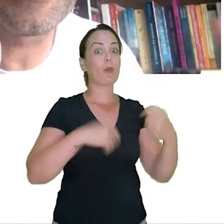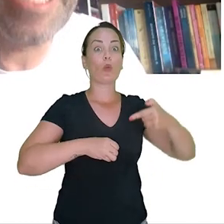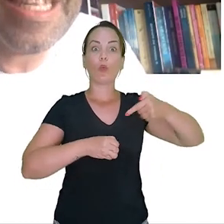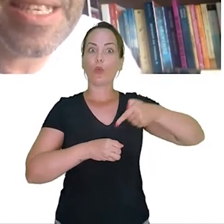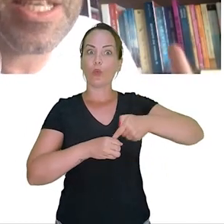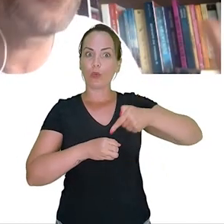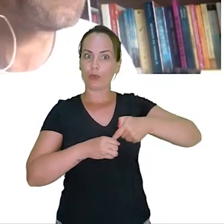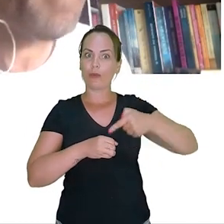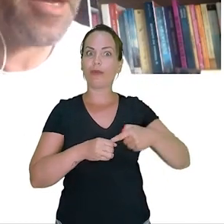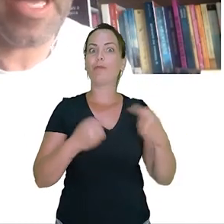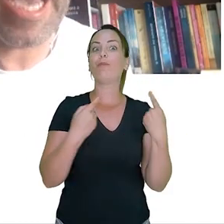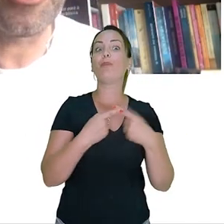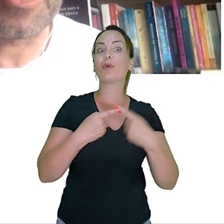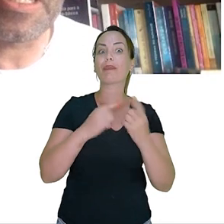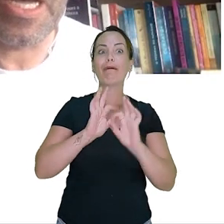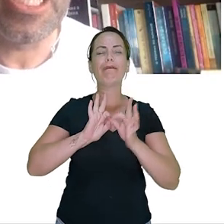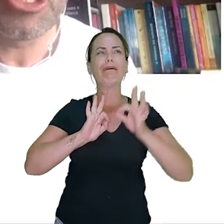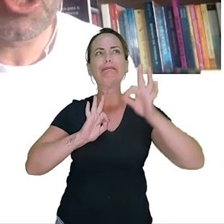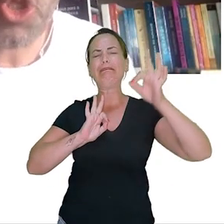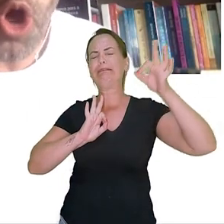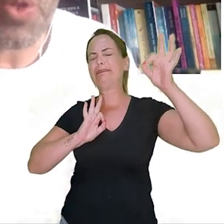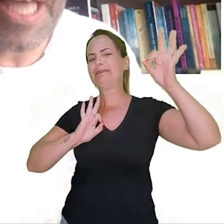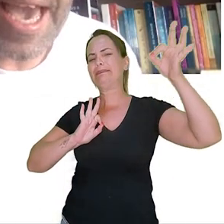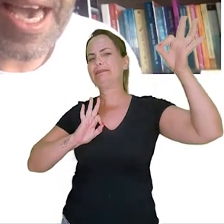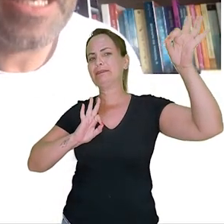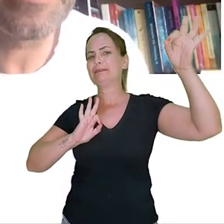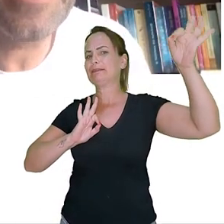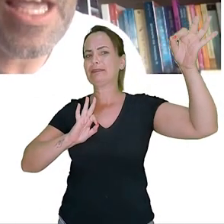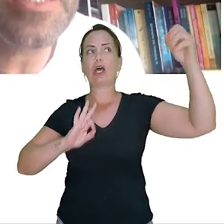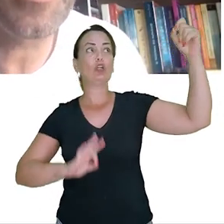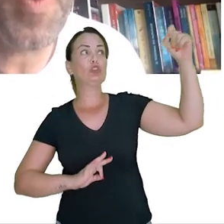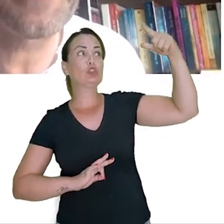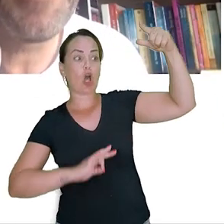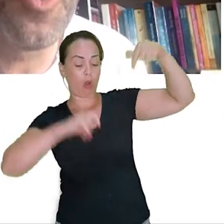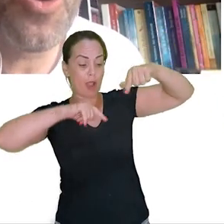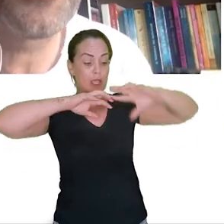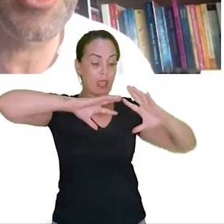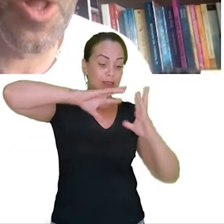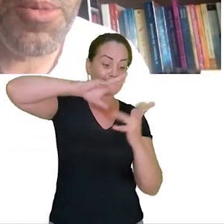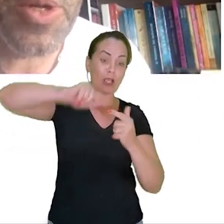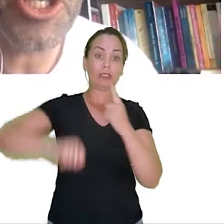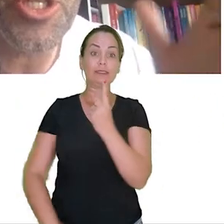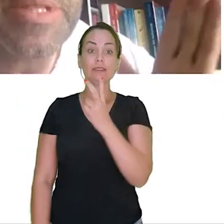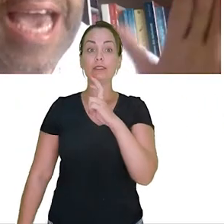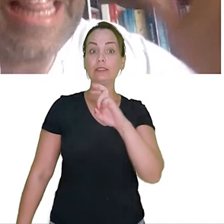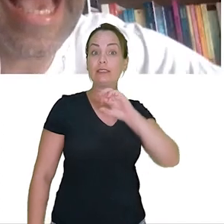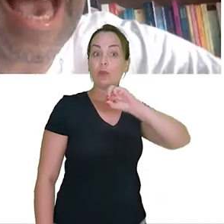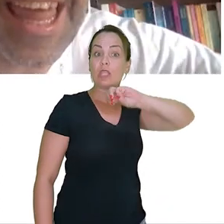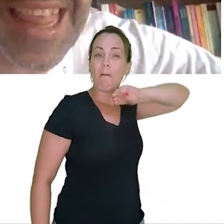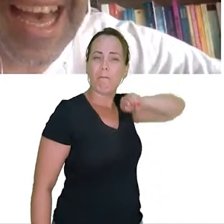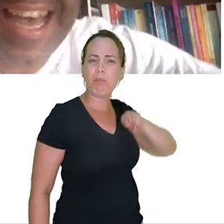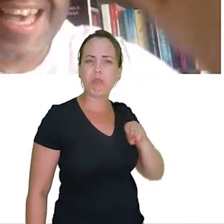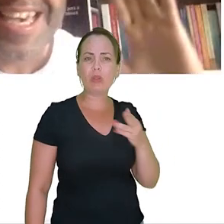as distâncias que nos separam, né? A distância Sol-Terra é de 150 milhões de quilômetros. A gente não está em